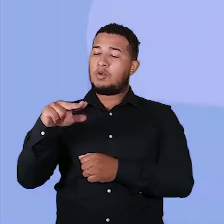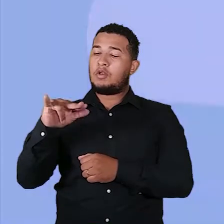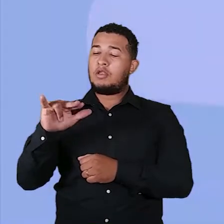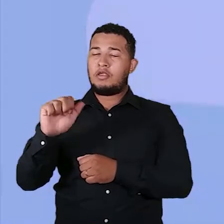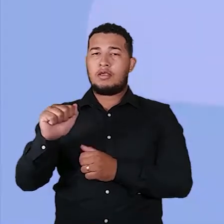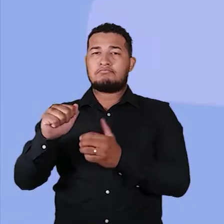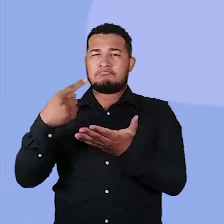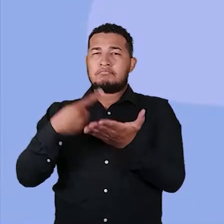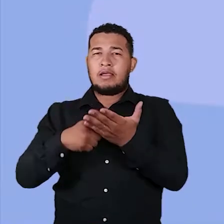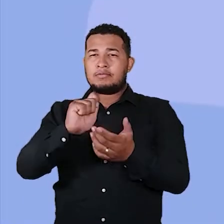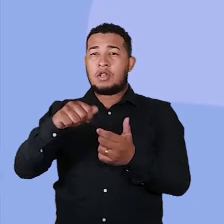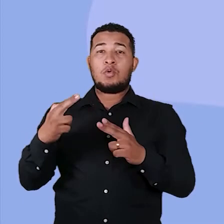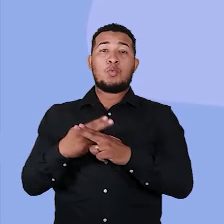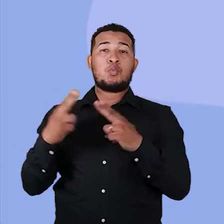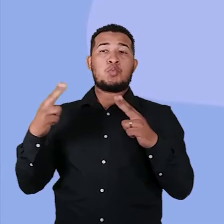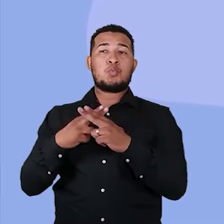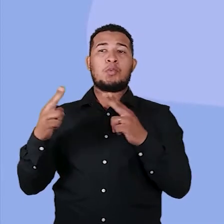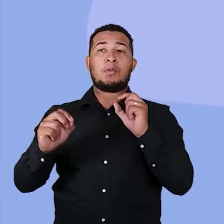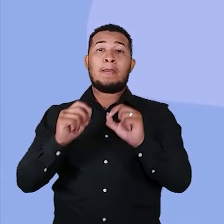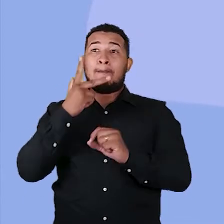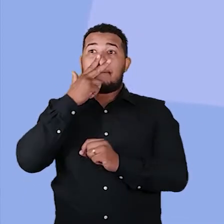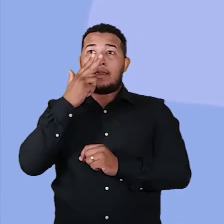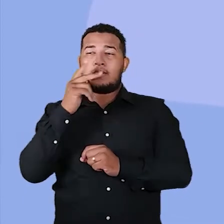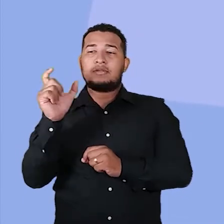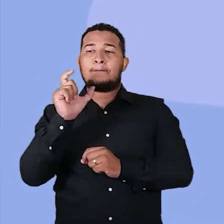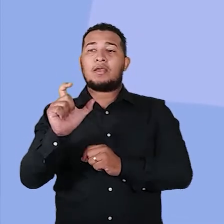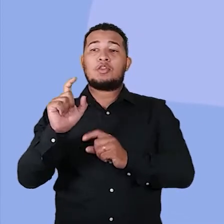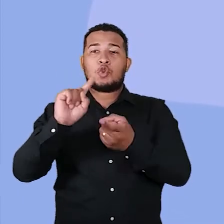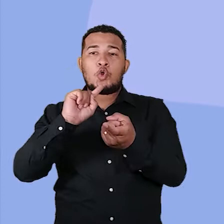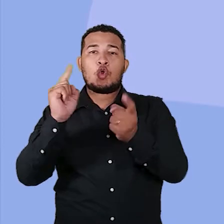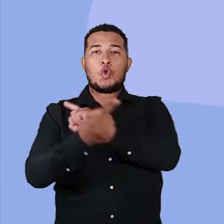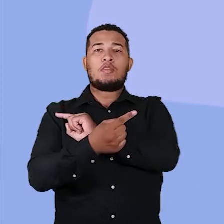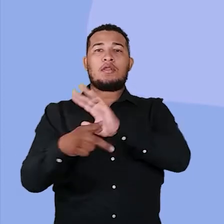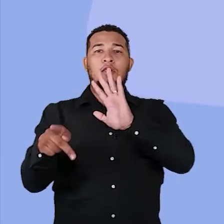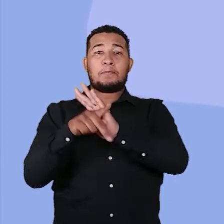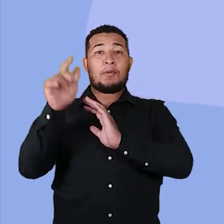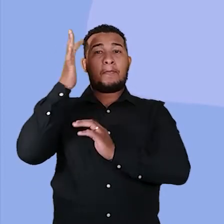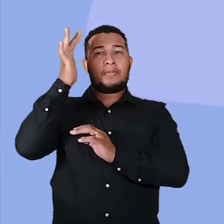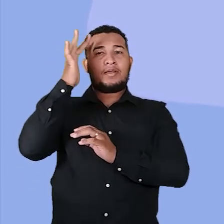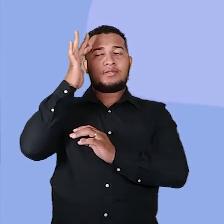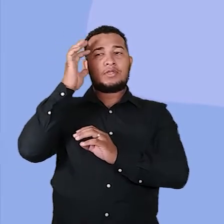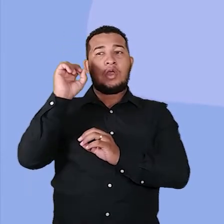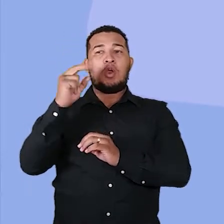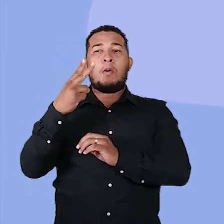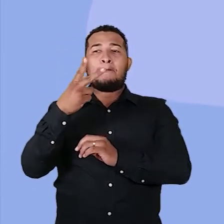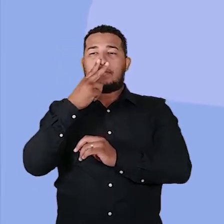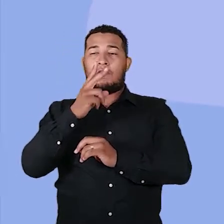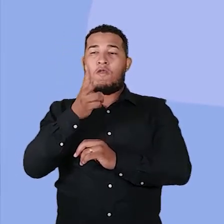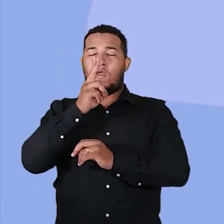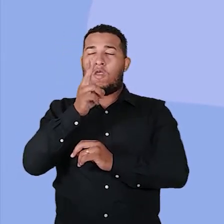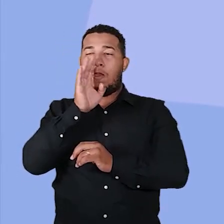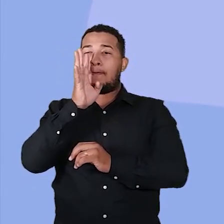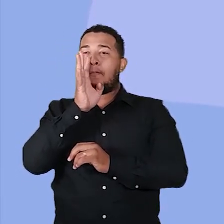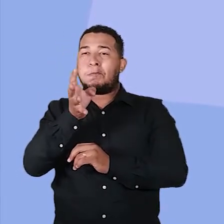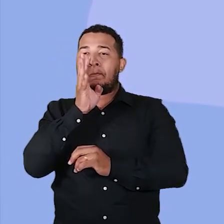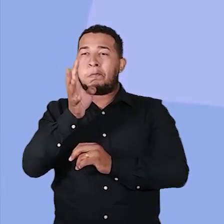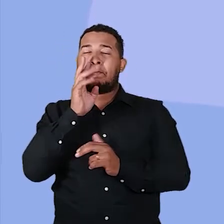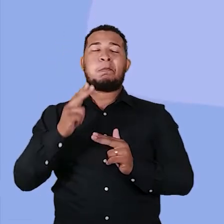lá. Ironia consiste em dizer o contrário daquilo que se pensa ou satirizar e